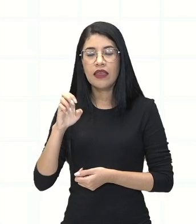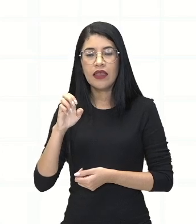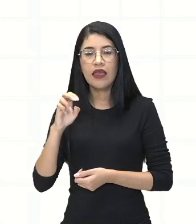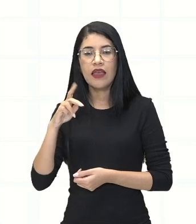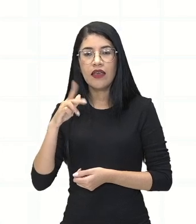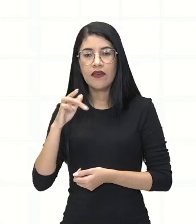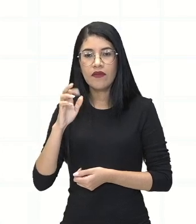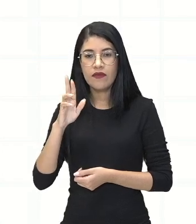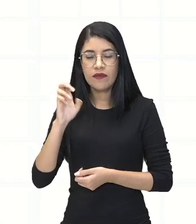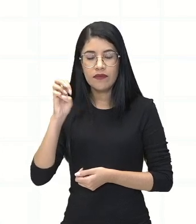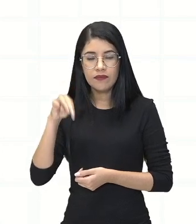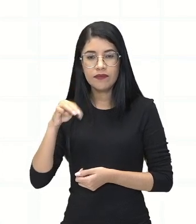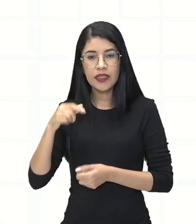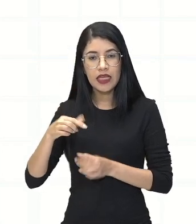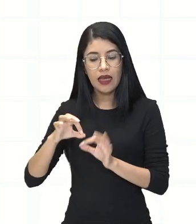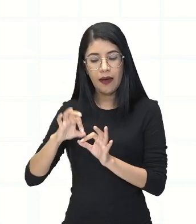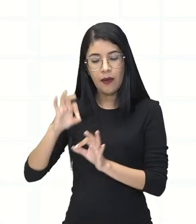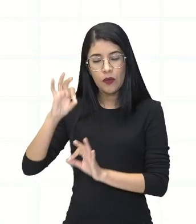segunda maior.